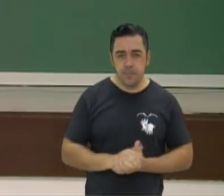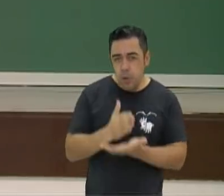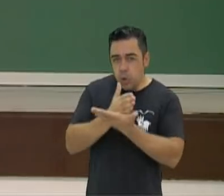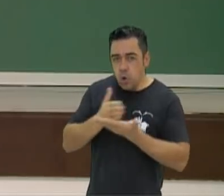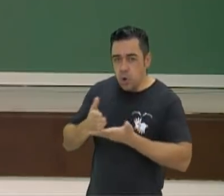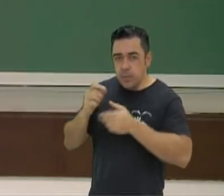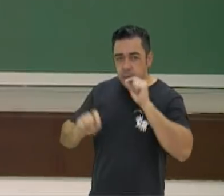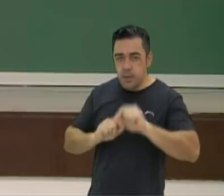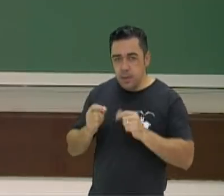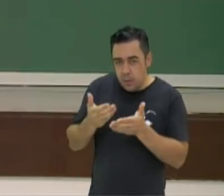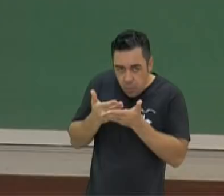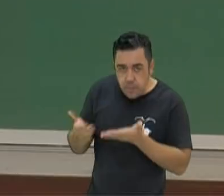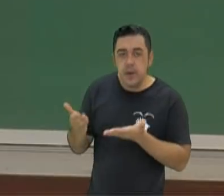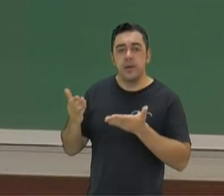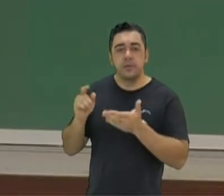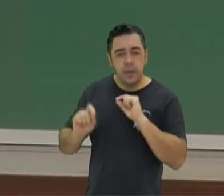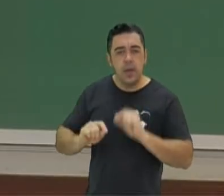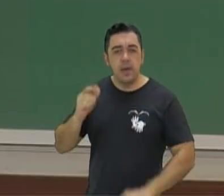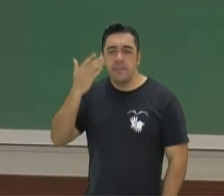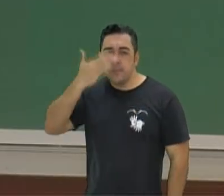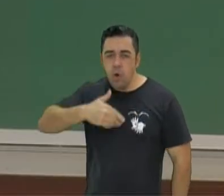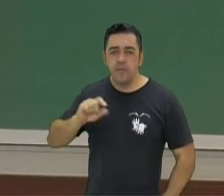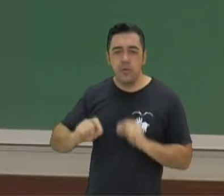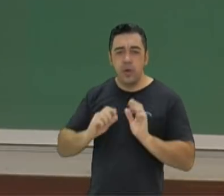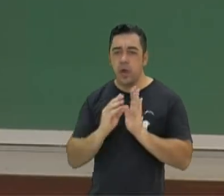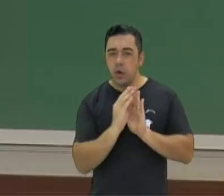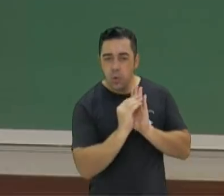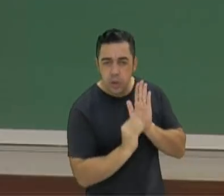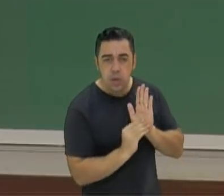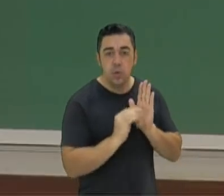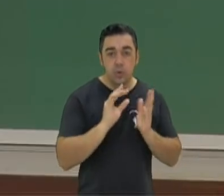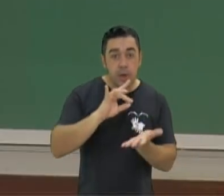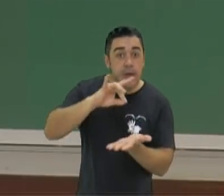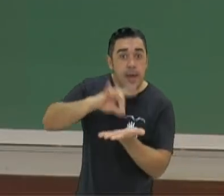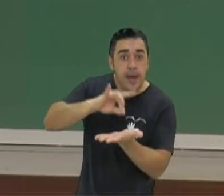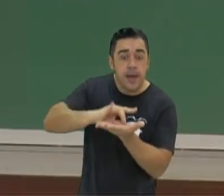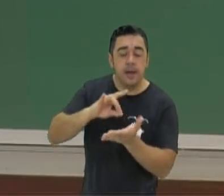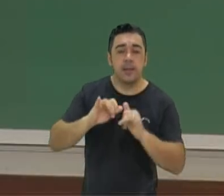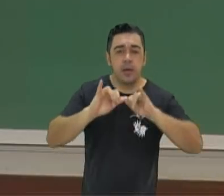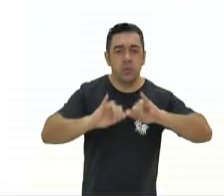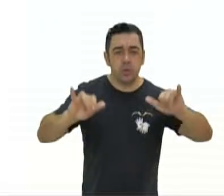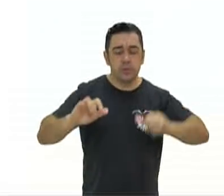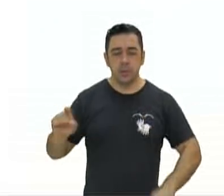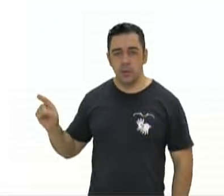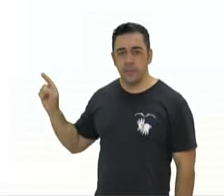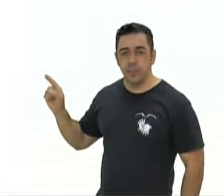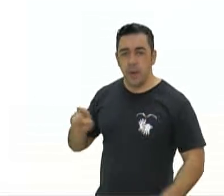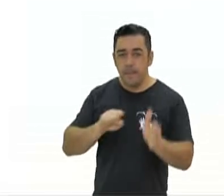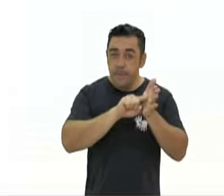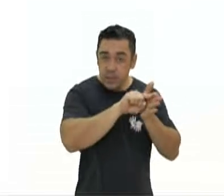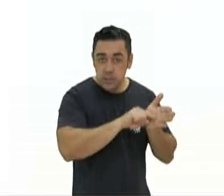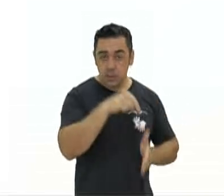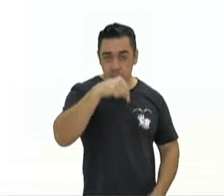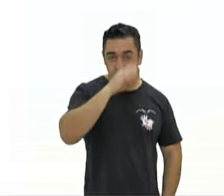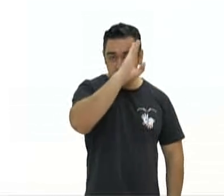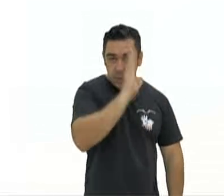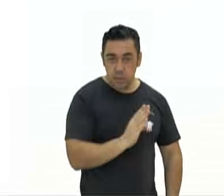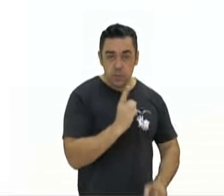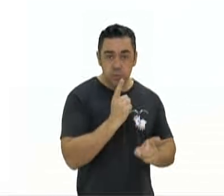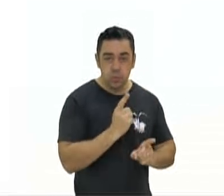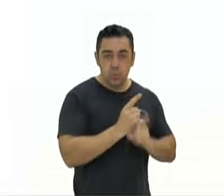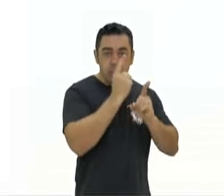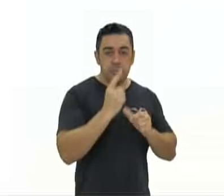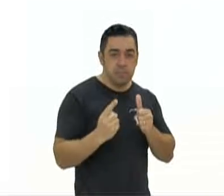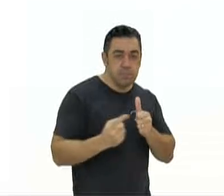do jeito que a gente gosta de começar, trazendo conteúdo para a nossa realidade com notícias aí. Pesquisadores brasileiros descobrem